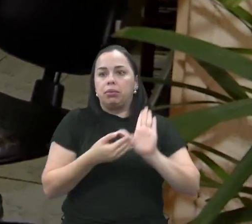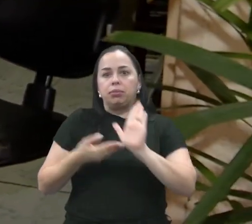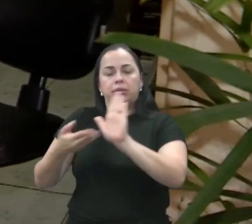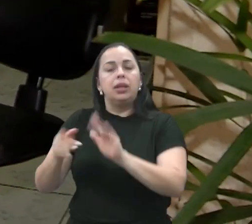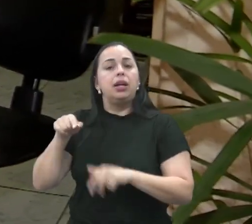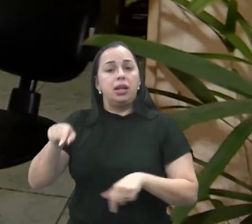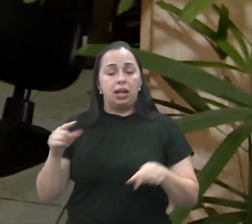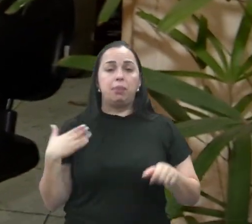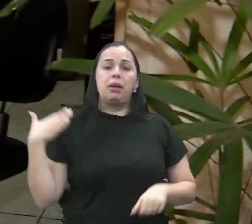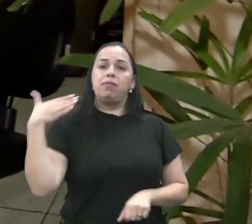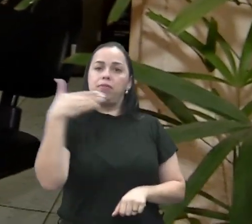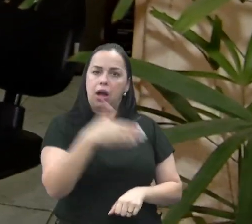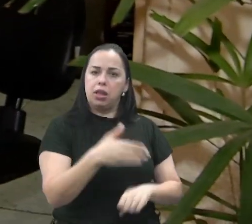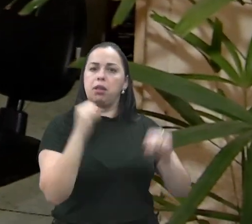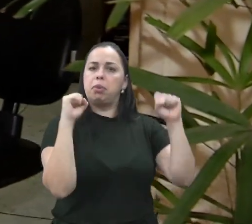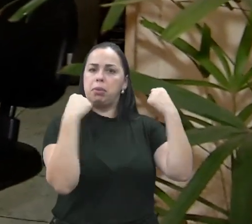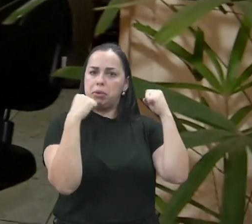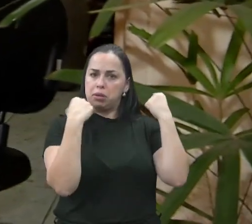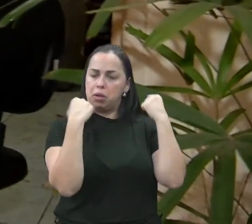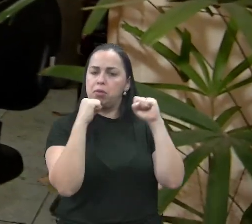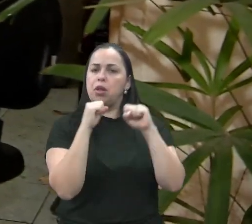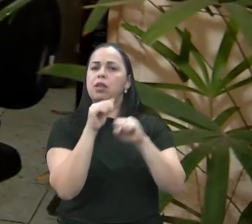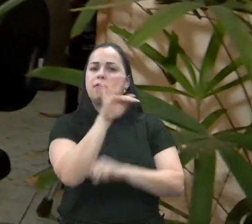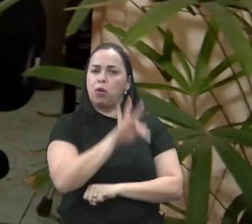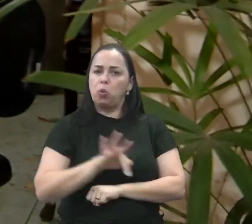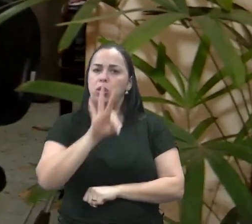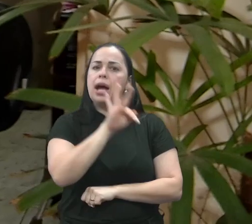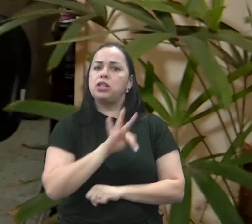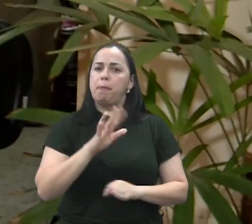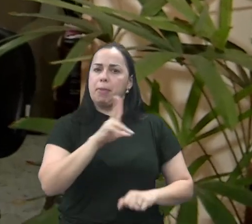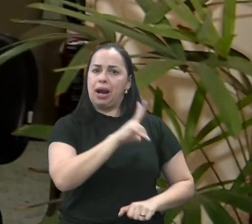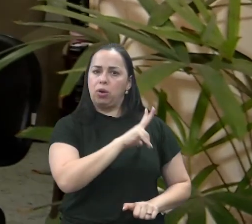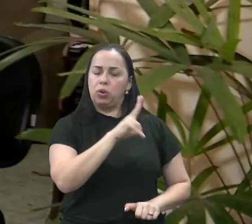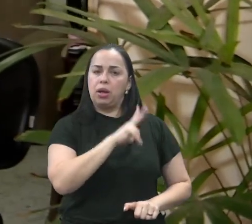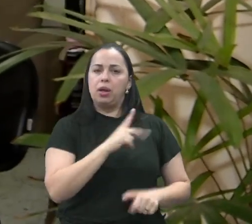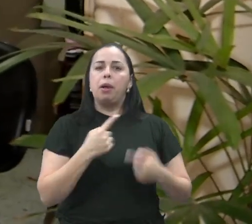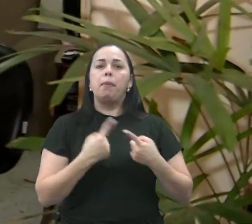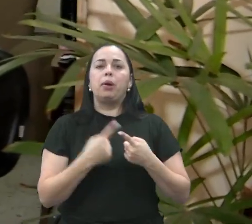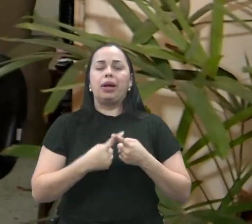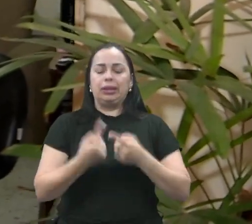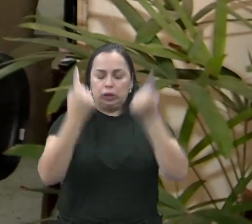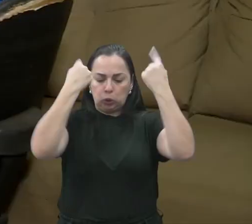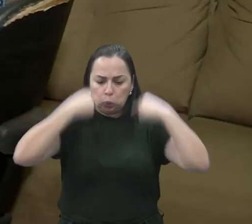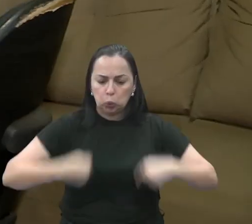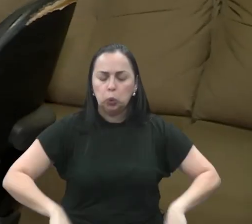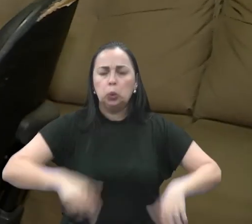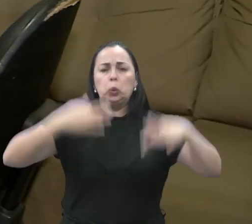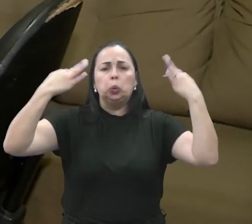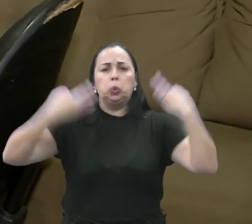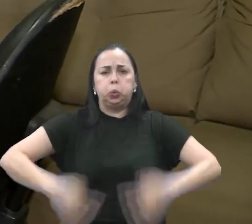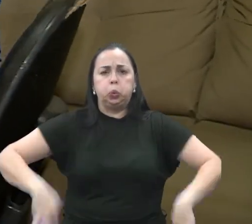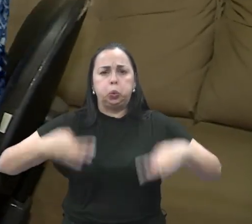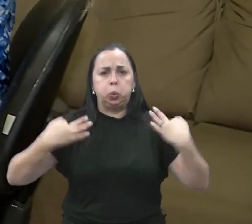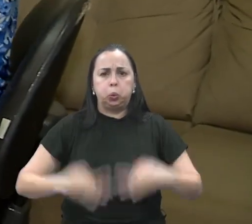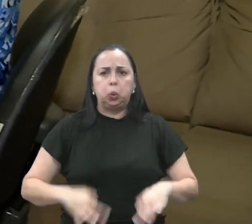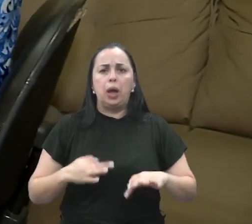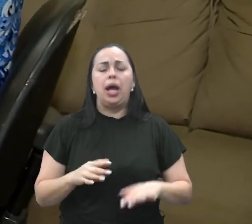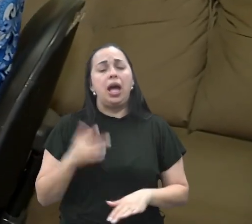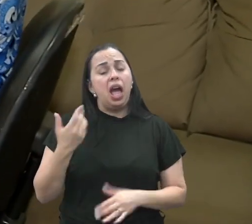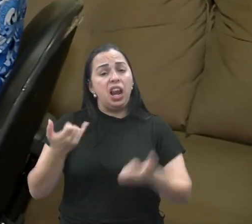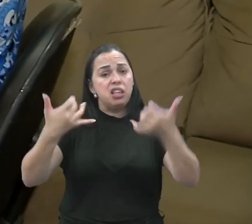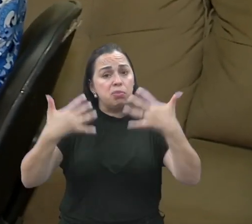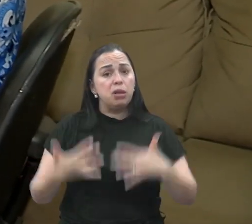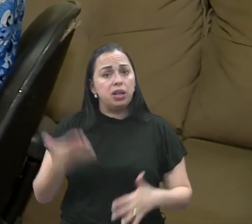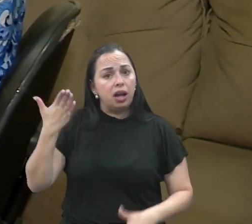faz fisioterapia em uma faculdade particular da cidade por conta do diagnóstico da fibromialgia. Ela relata que a fila